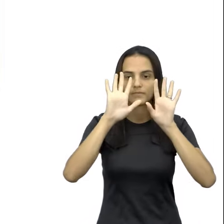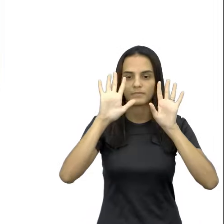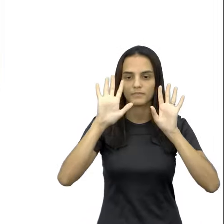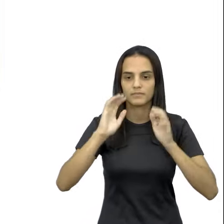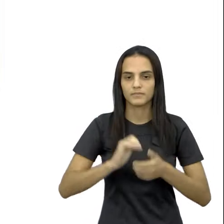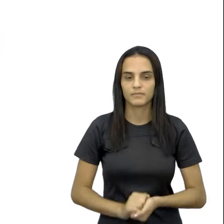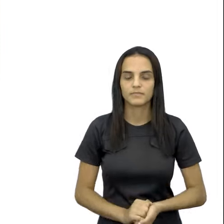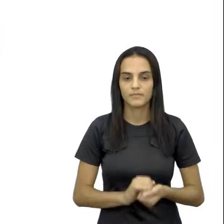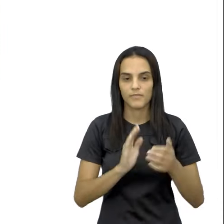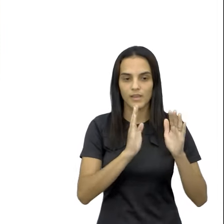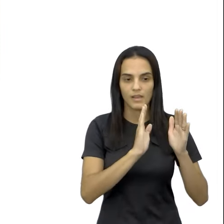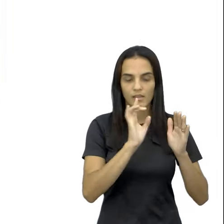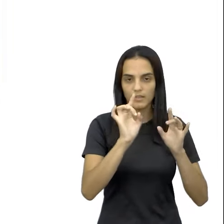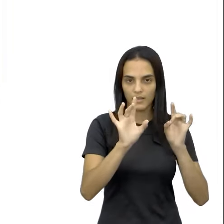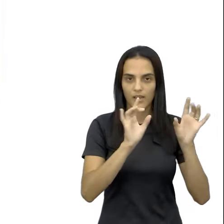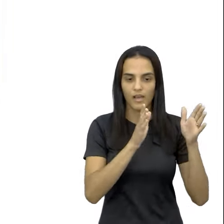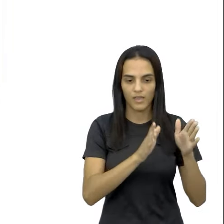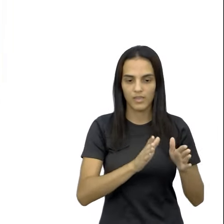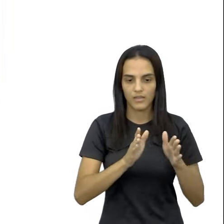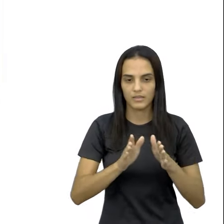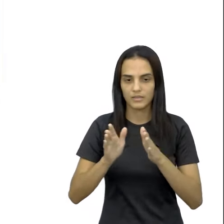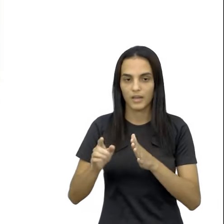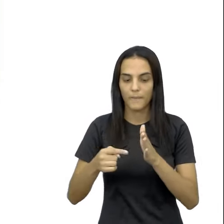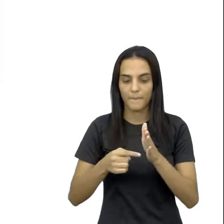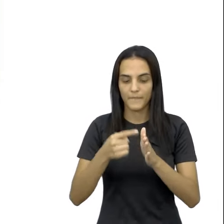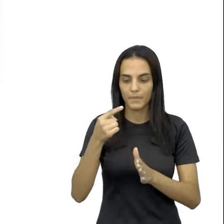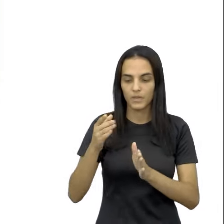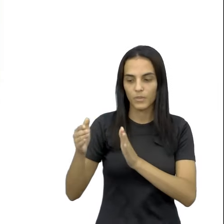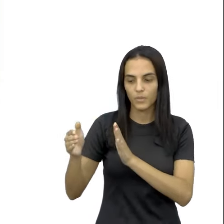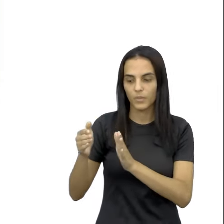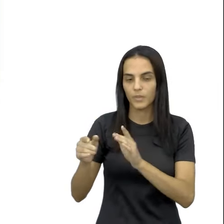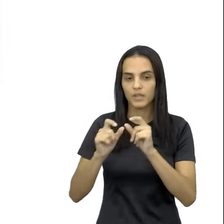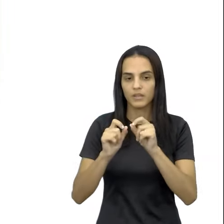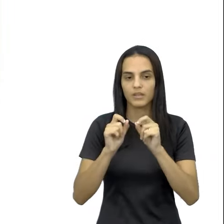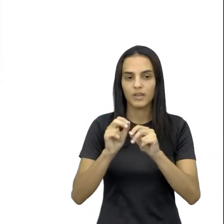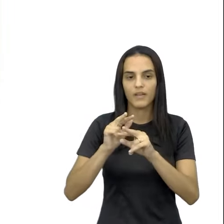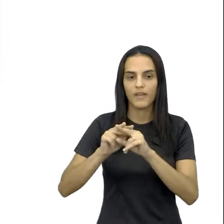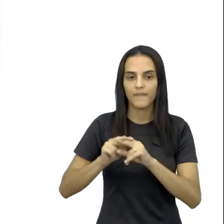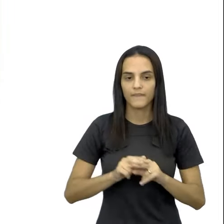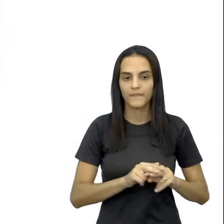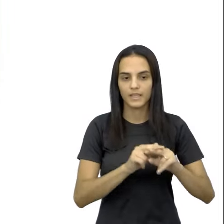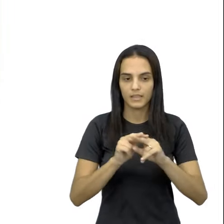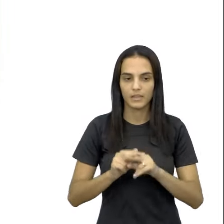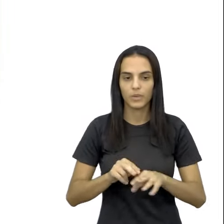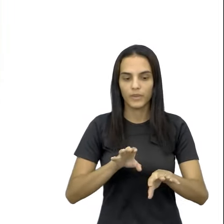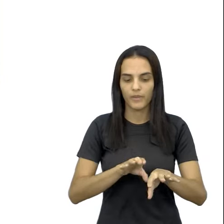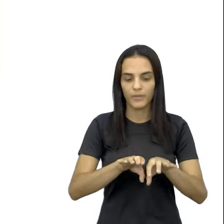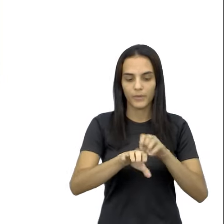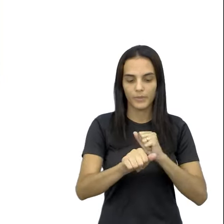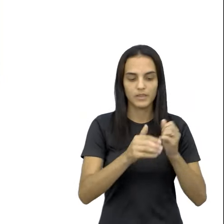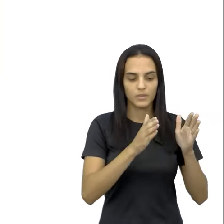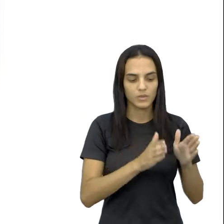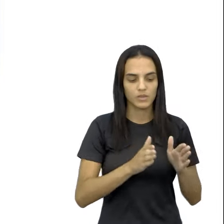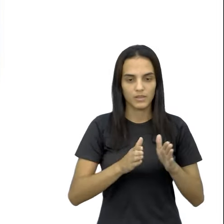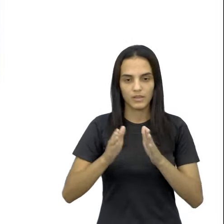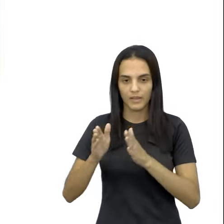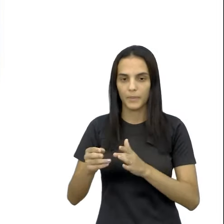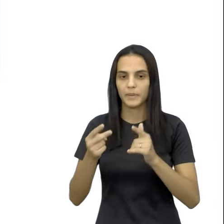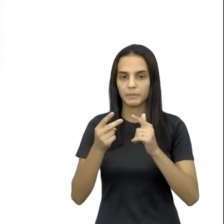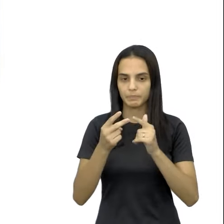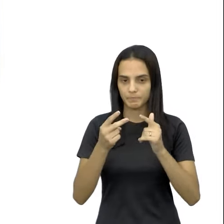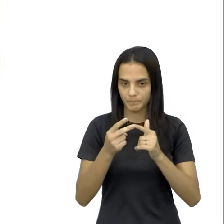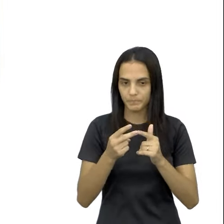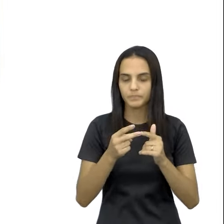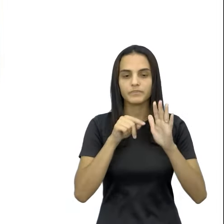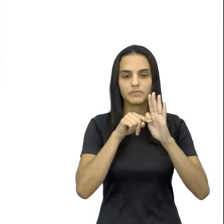né, em cada etapa. Então, nosso primeiro momento é revisão da formação de etapa. Segundo